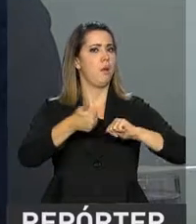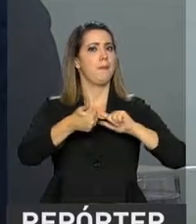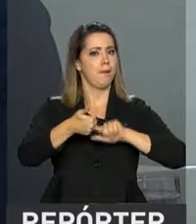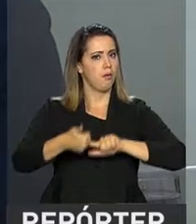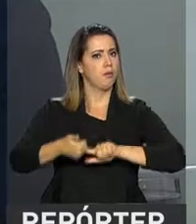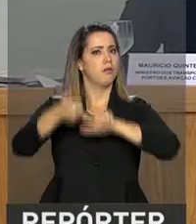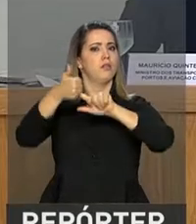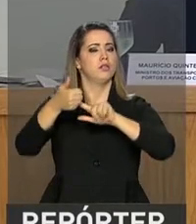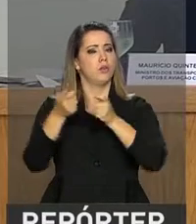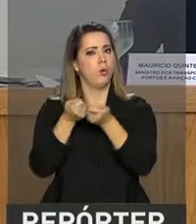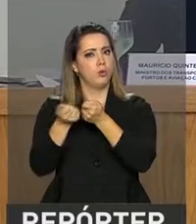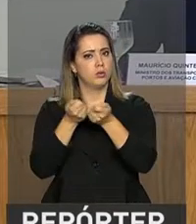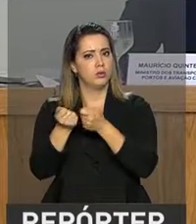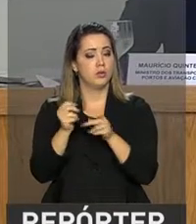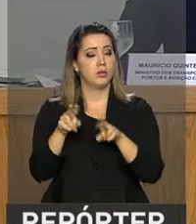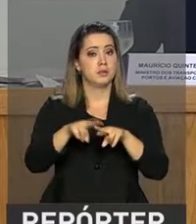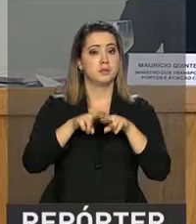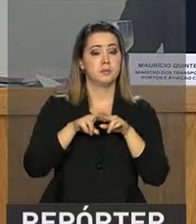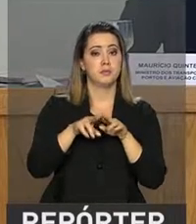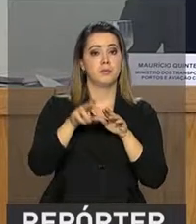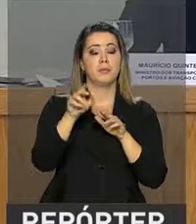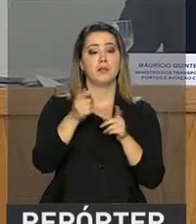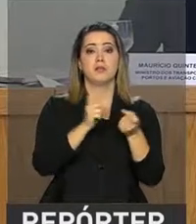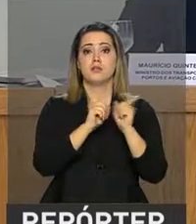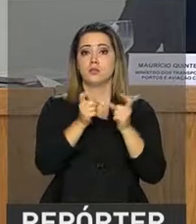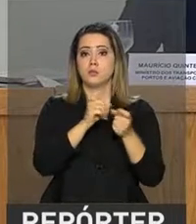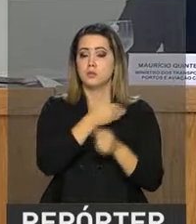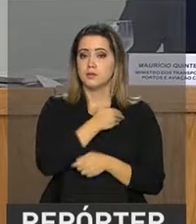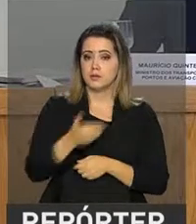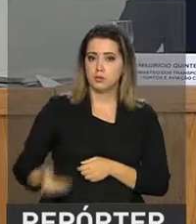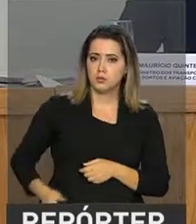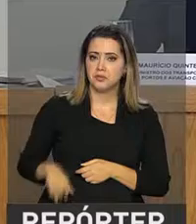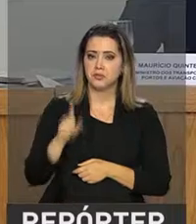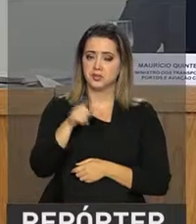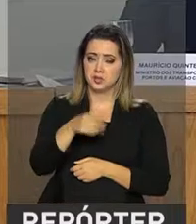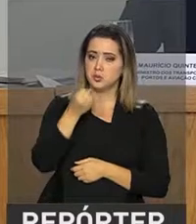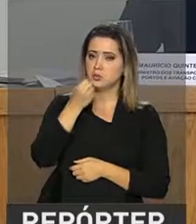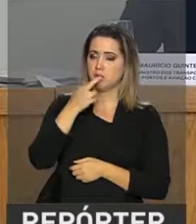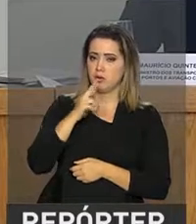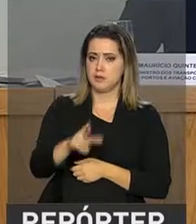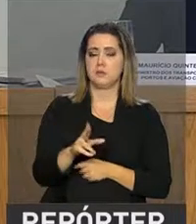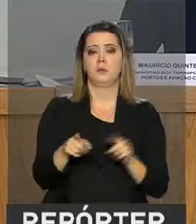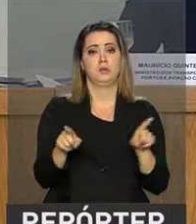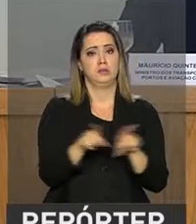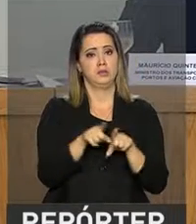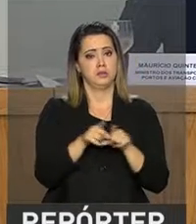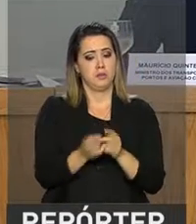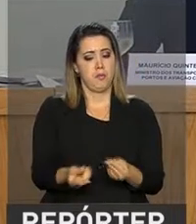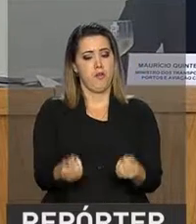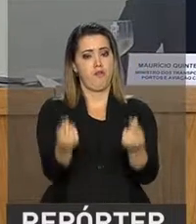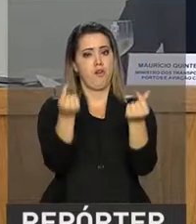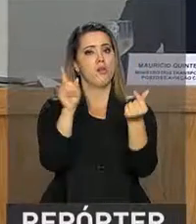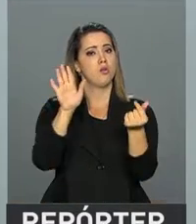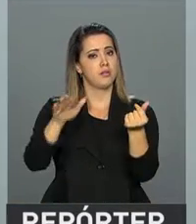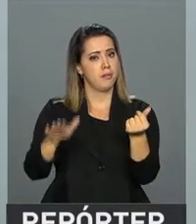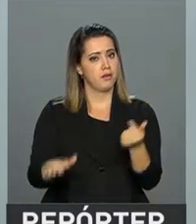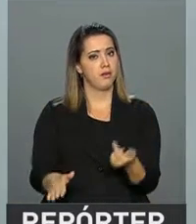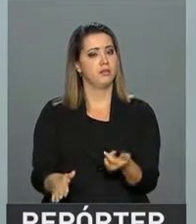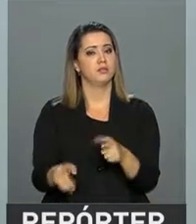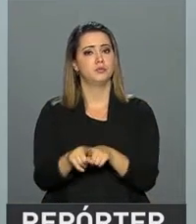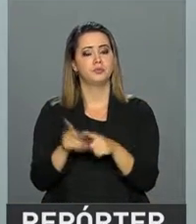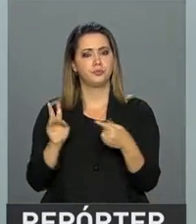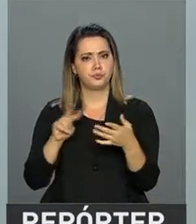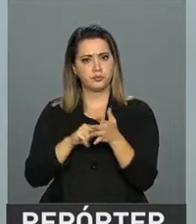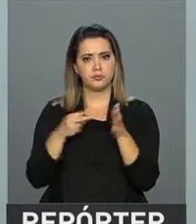é controlada pelas agências e tem demonstrado bons resultados como também as tarifas são tarifas que